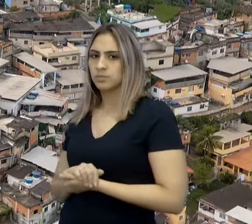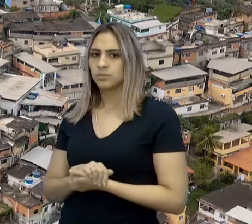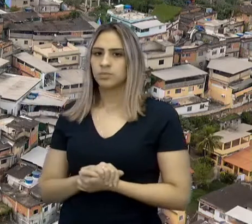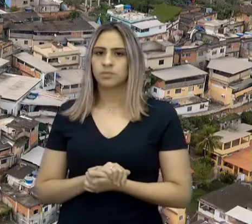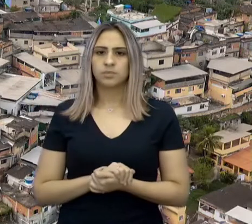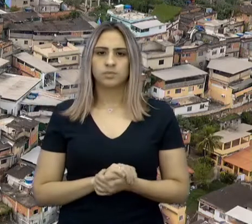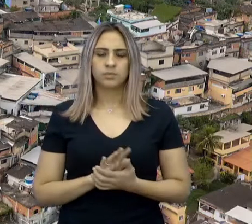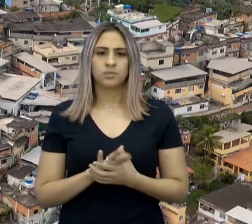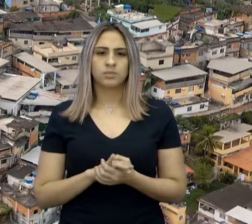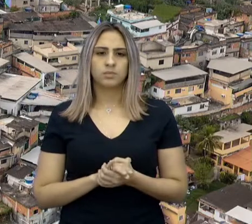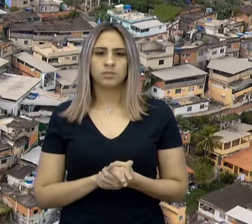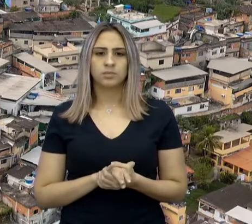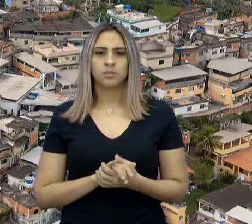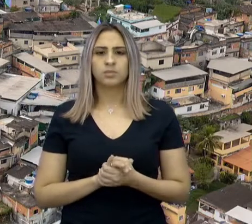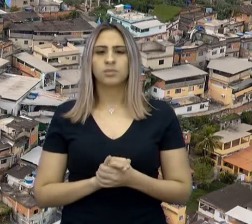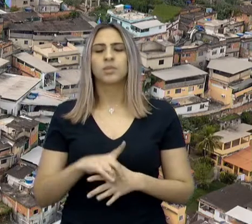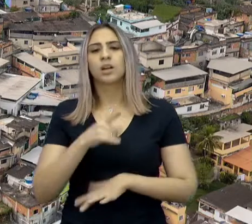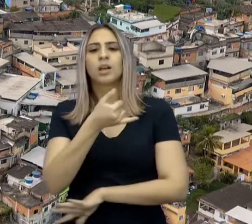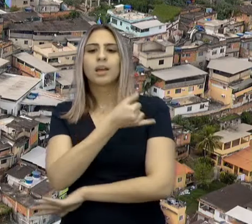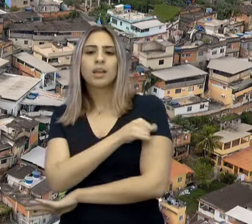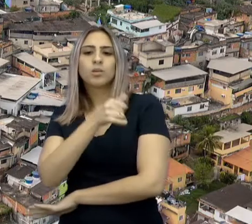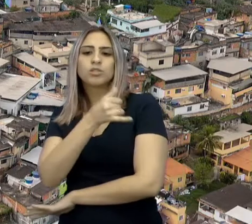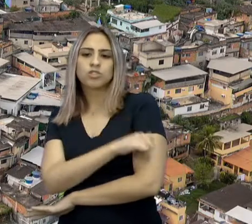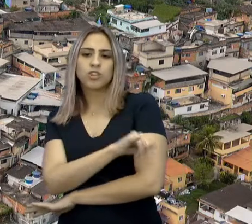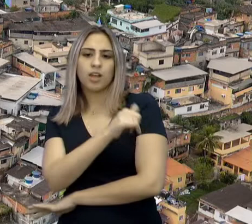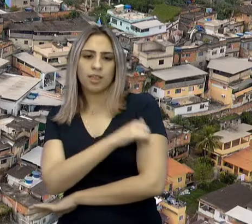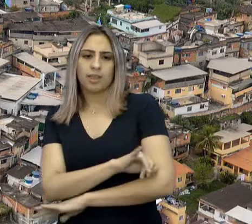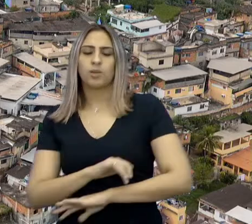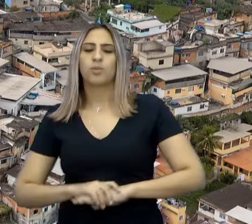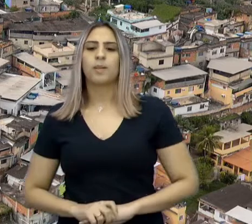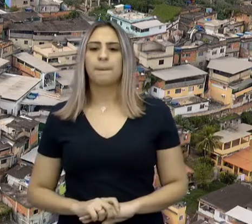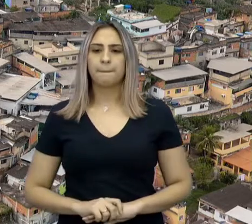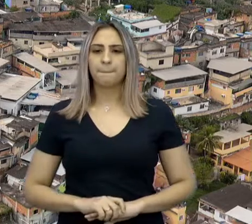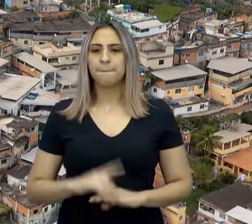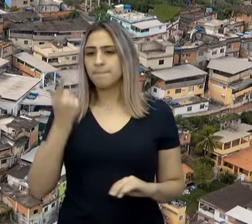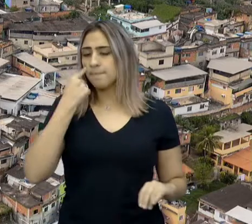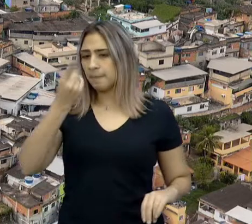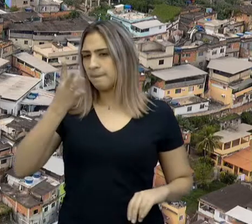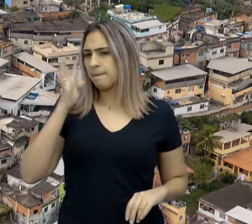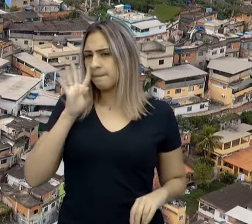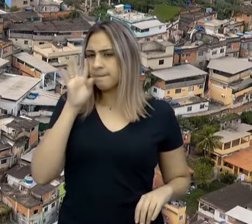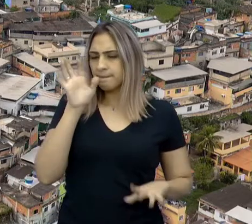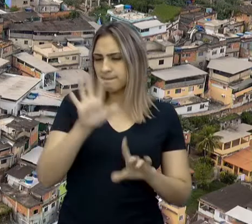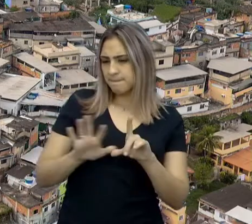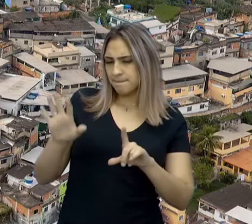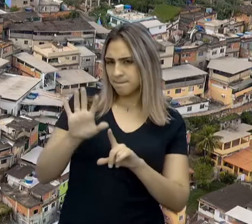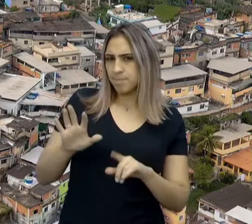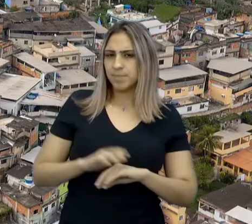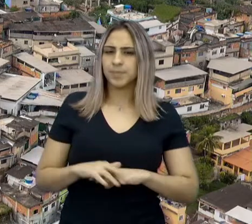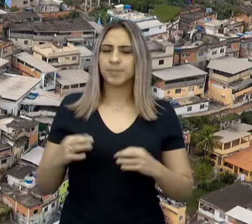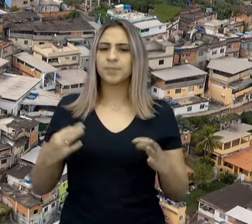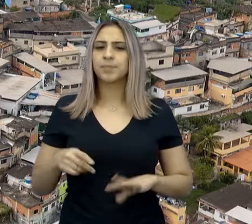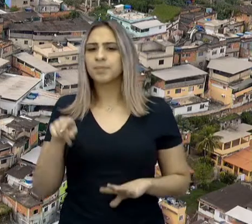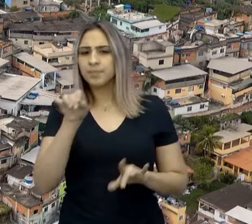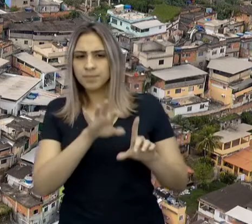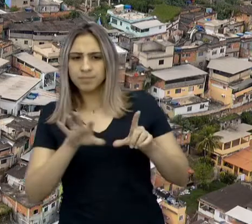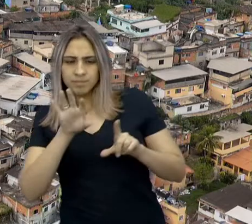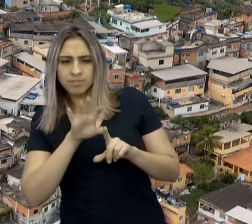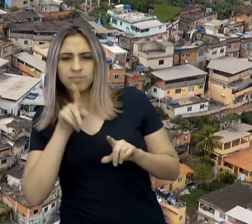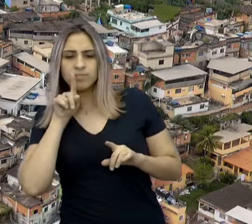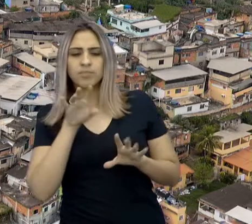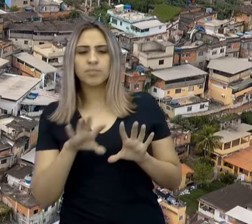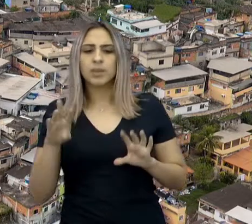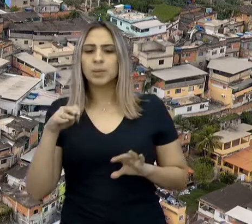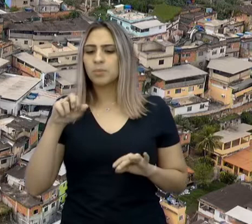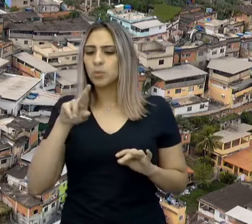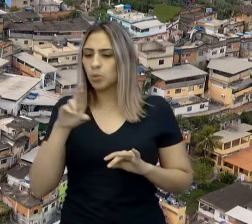Hoje a gente vai falar sobre o Morro da Providência no Rio de Janeiro. Olha só que imagem legal. Essa imagem aqui é a imagem